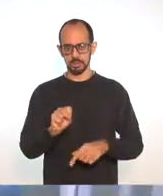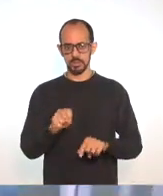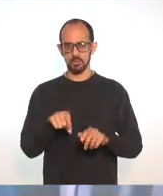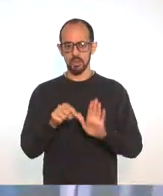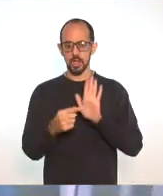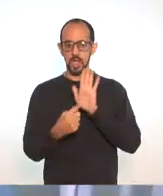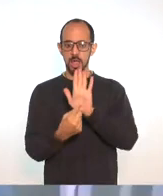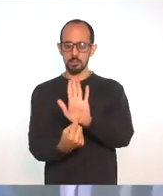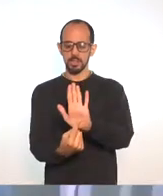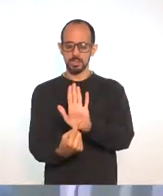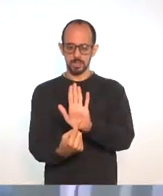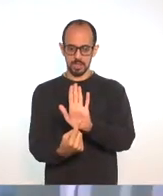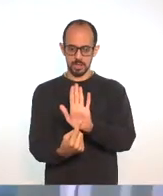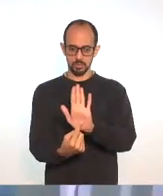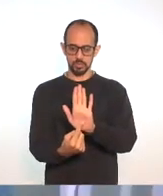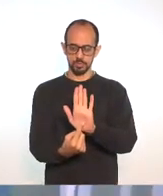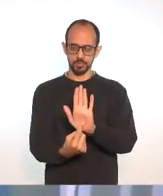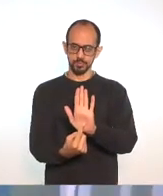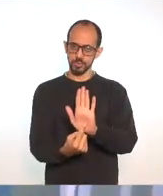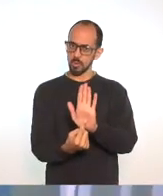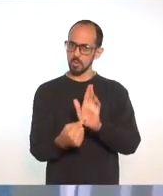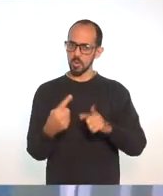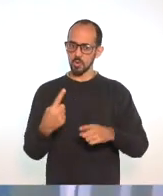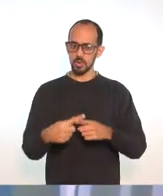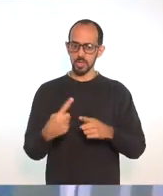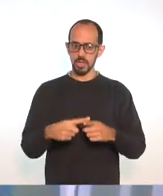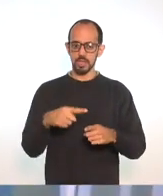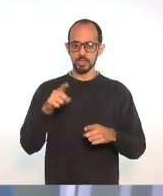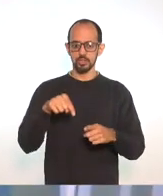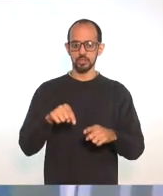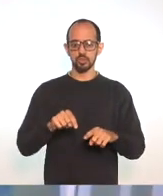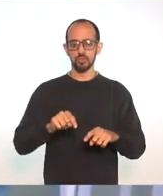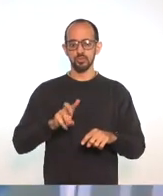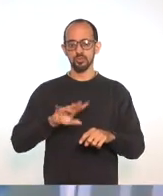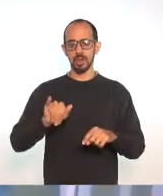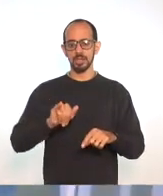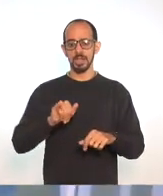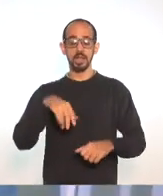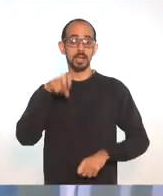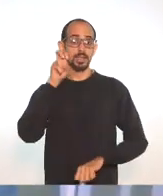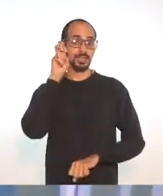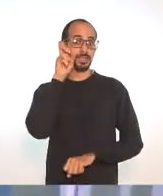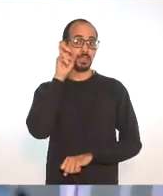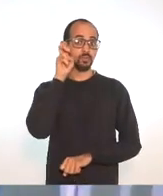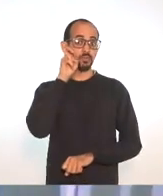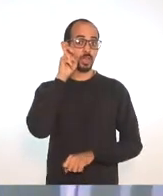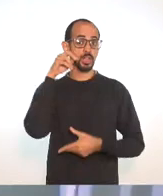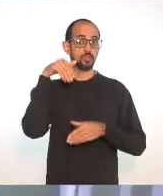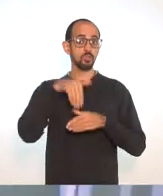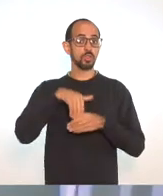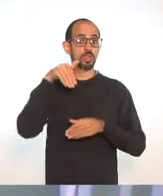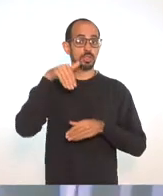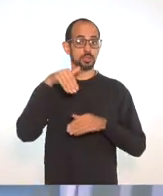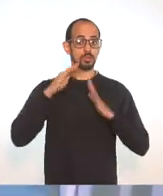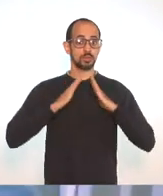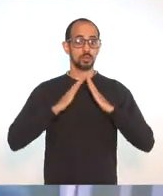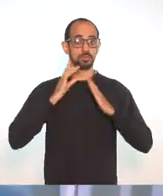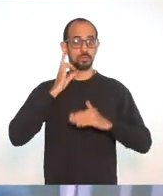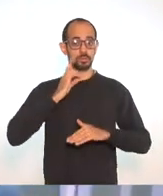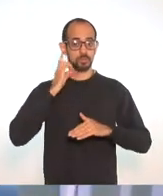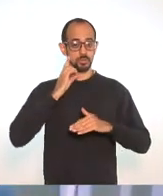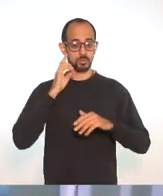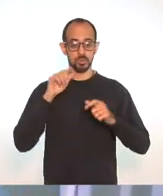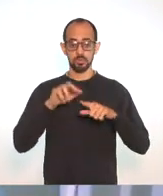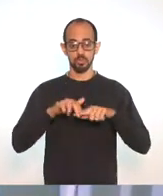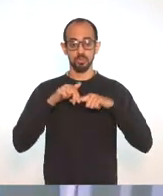tendo em vista que esta matéria estará na ordem do dia da próxima quinta-feira então essa audiência audiência